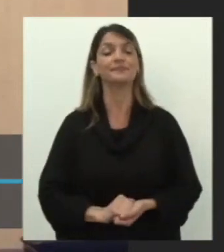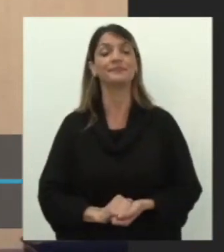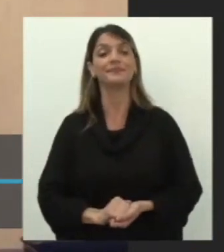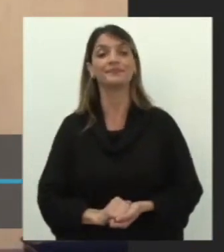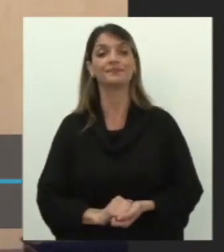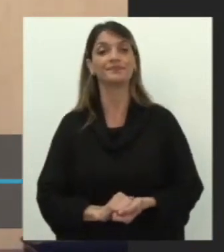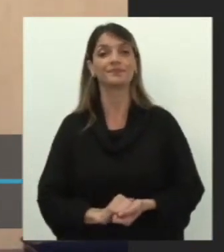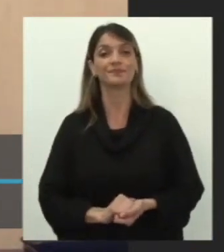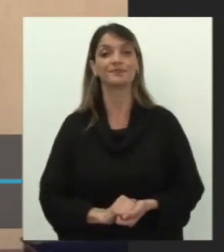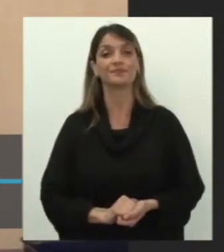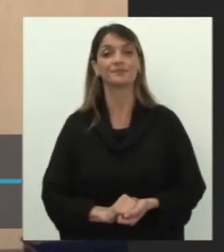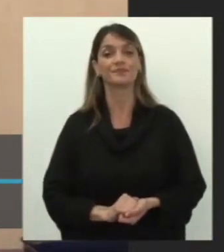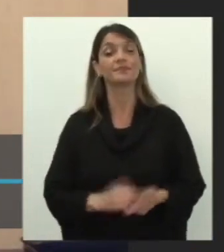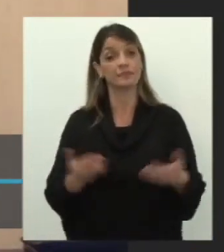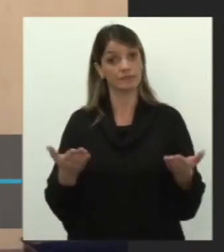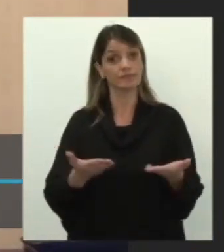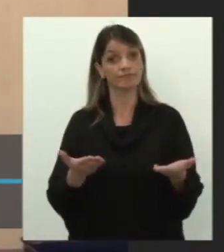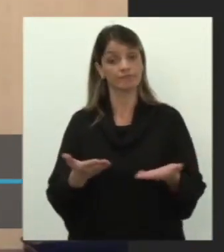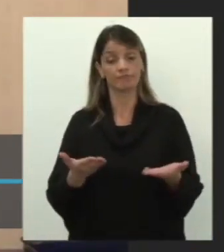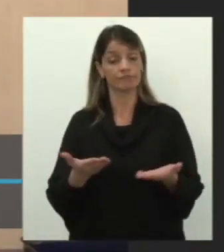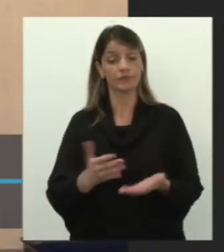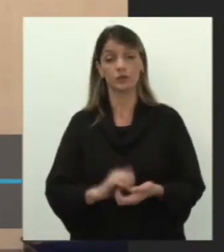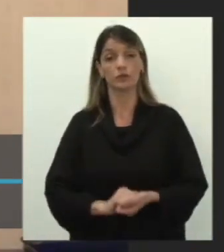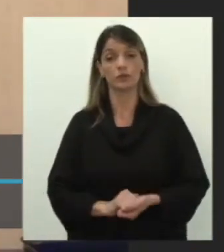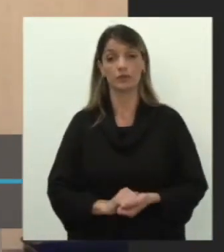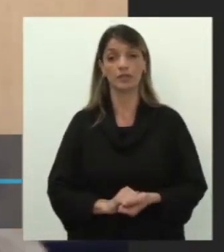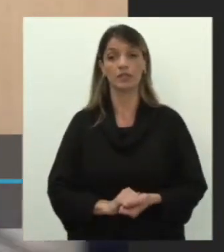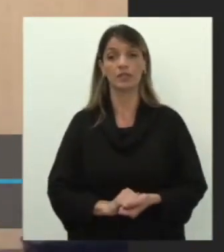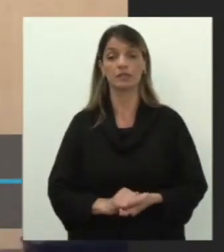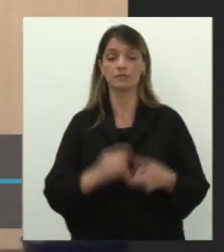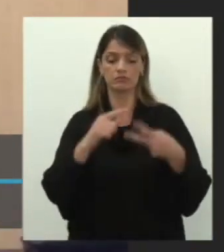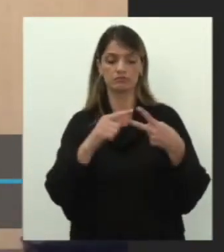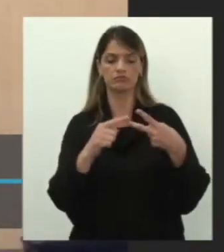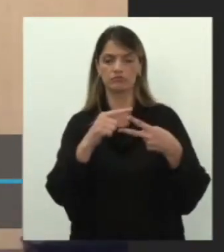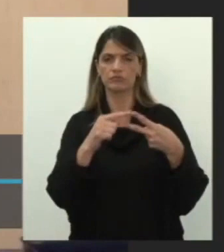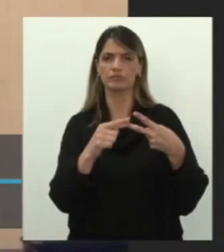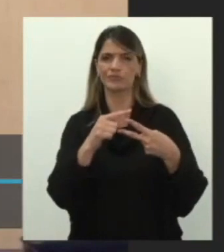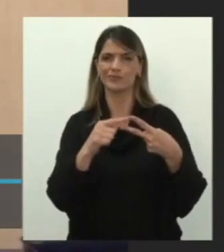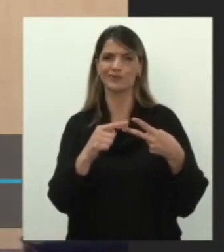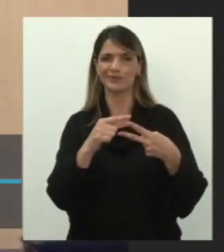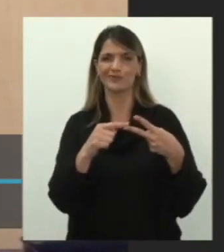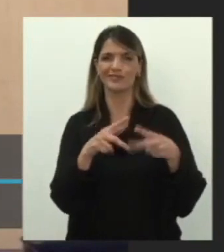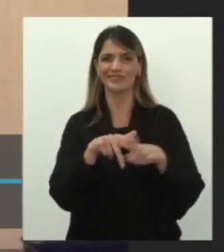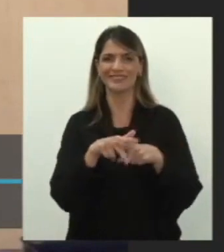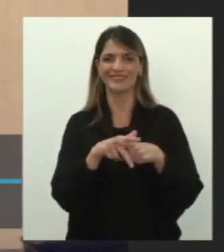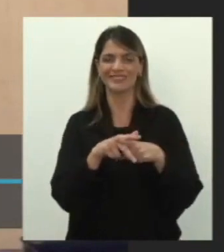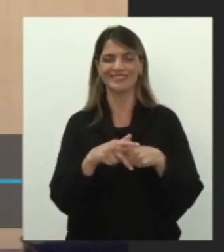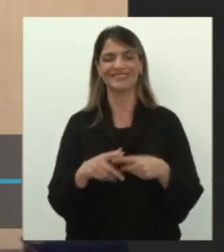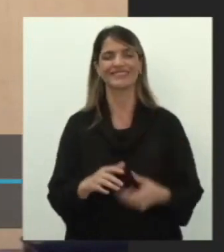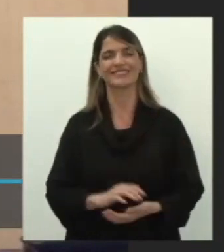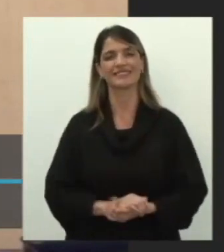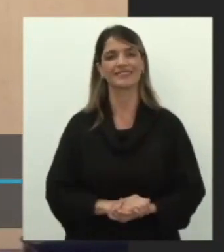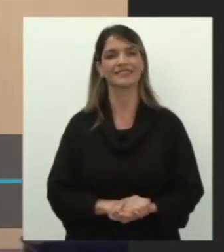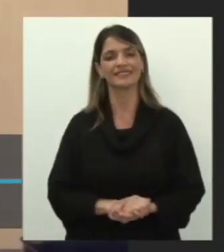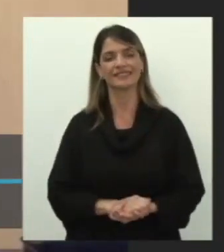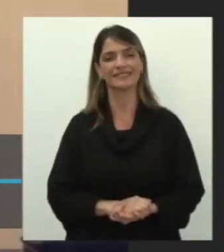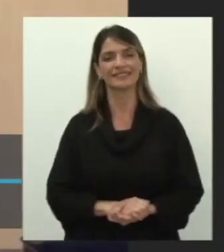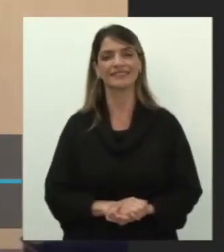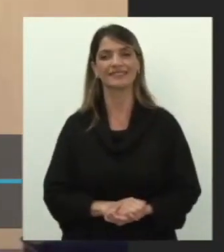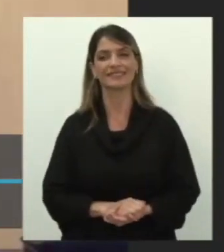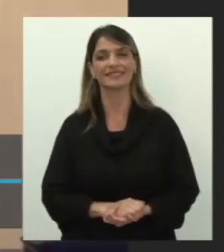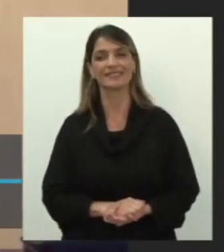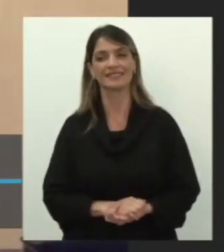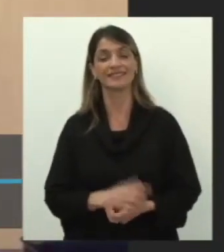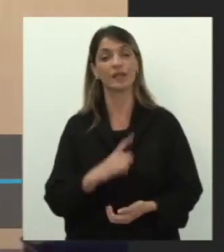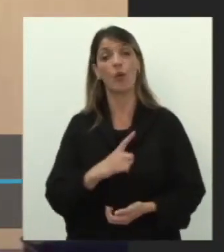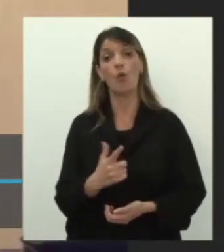Agora, vendo esses dois tipos de ferramentas, né, síncronas e assíncronas, nós temos um